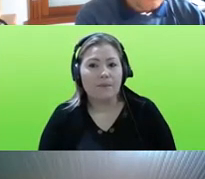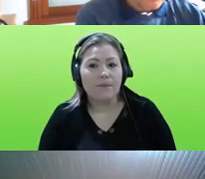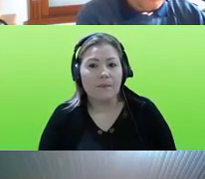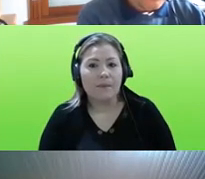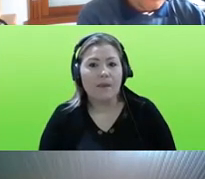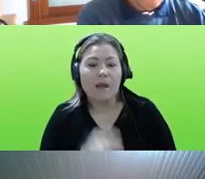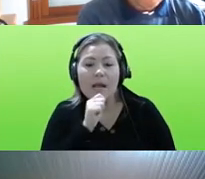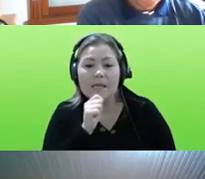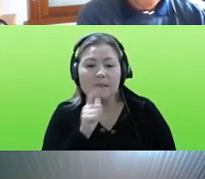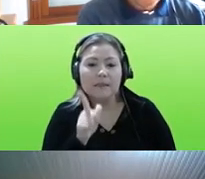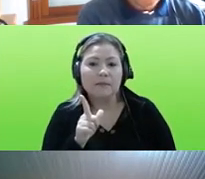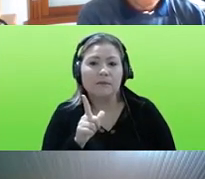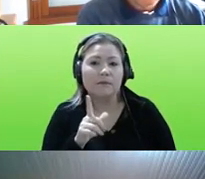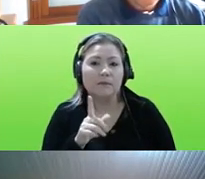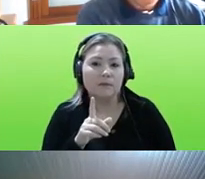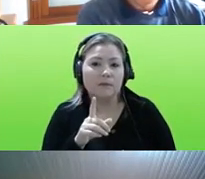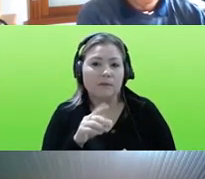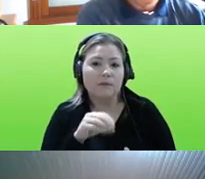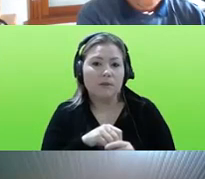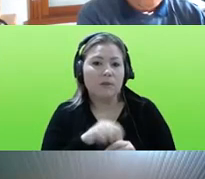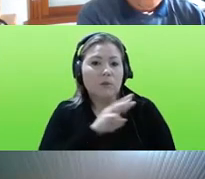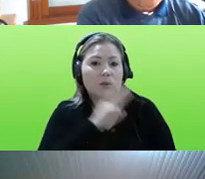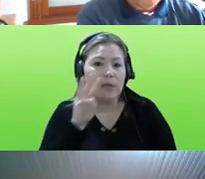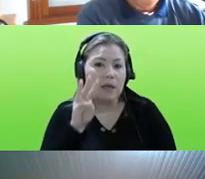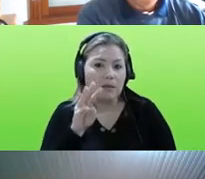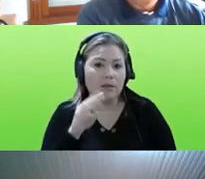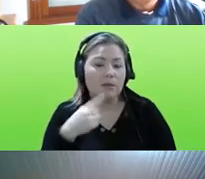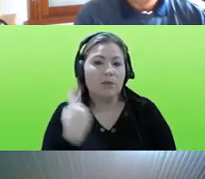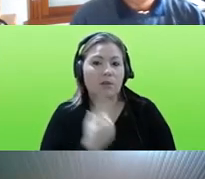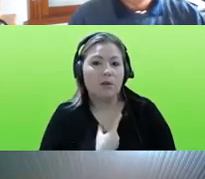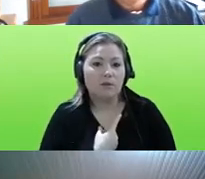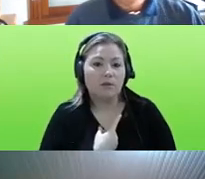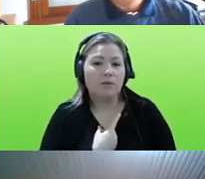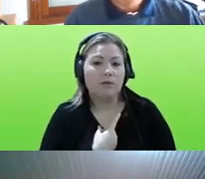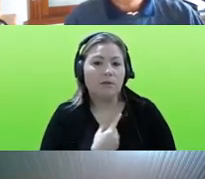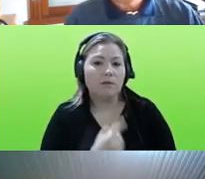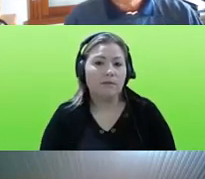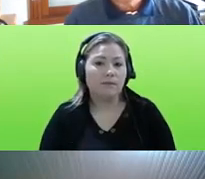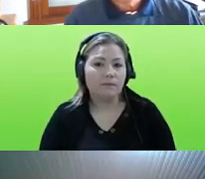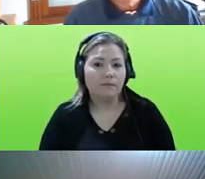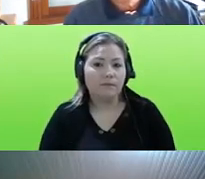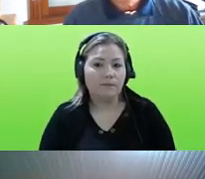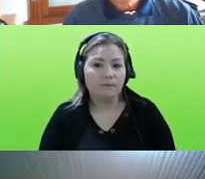ainda no site que nós estamos